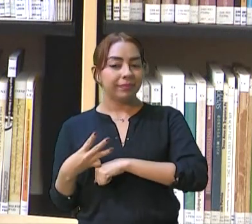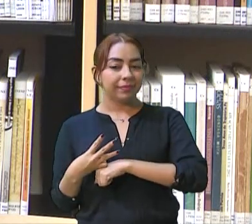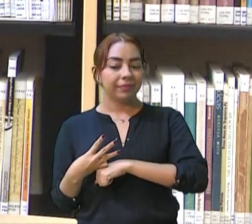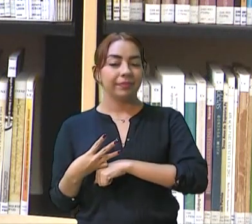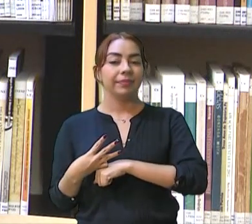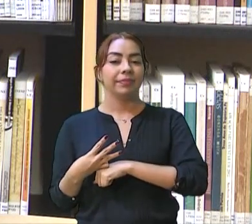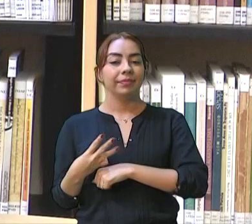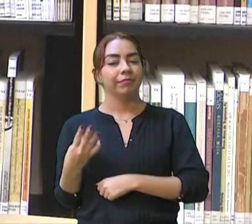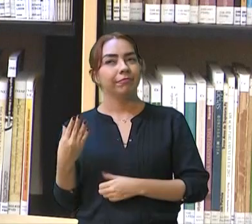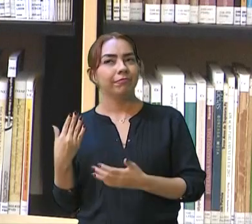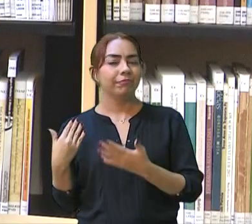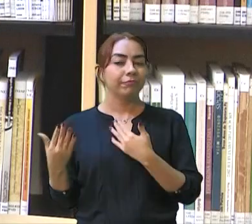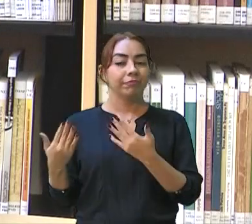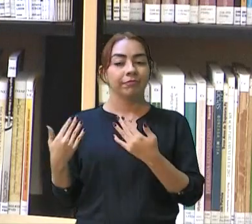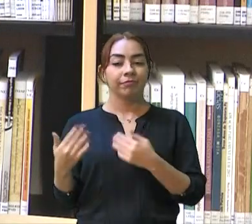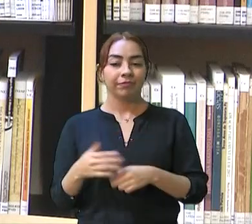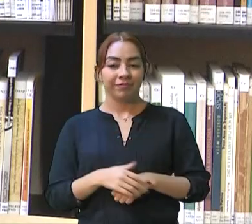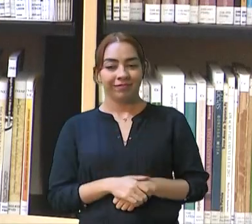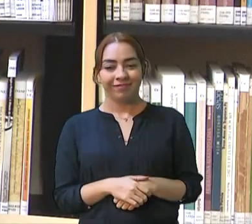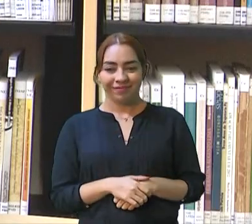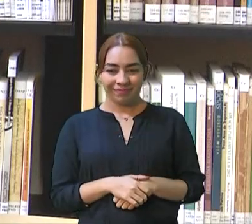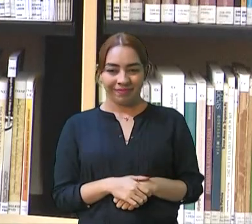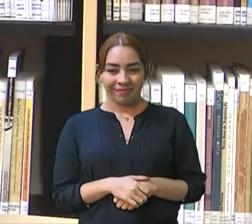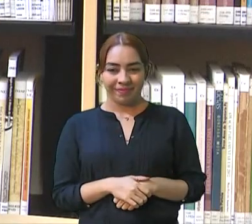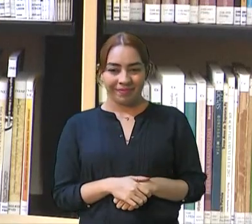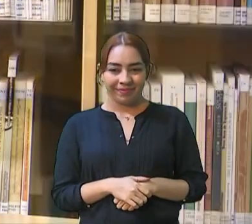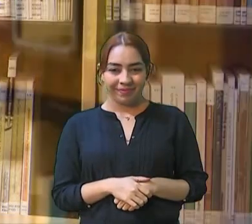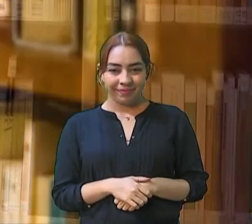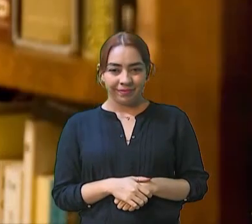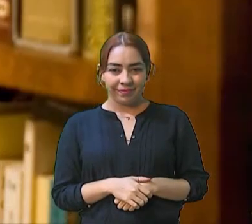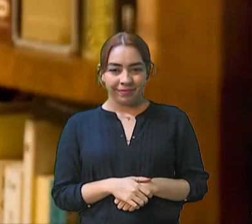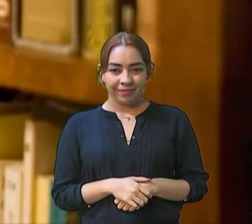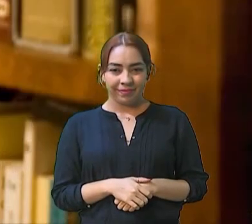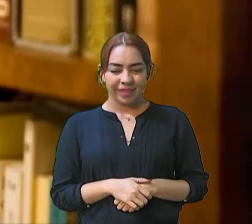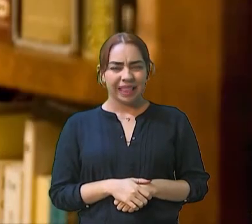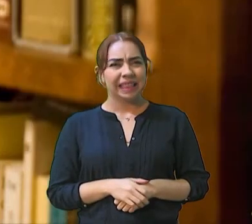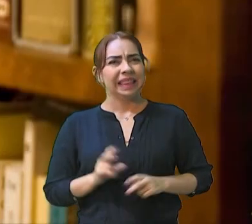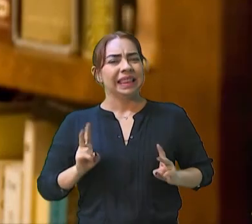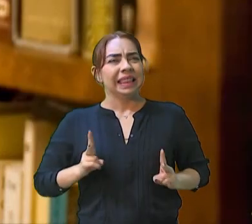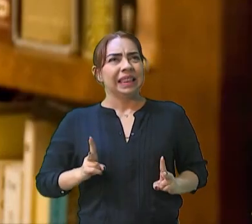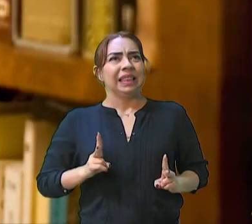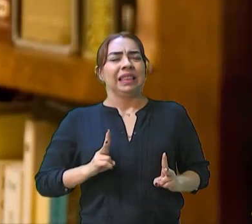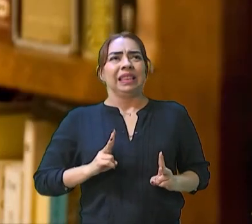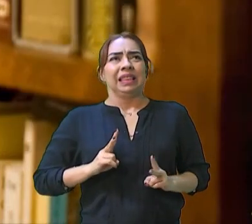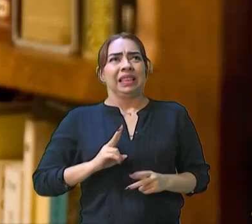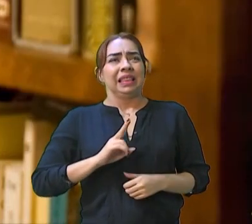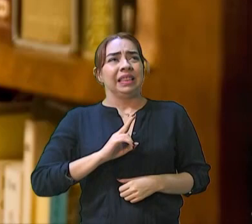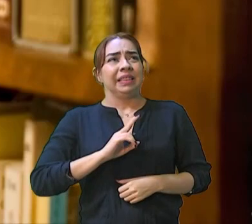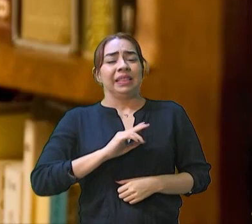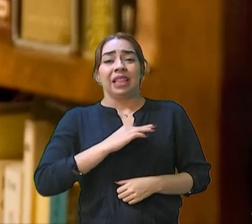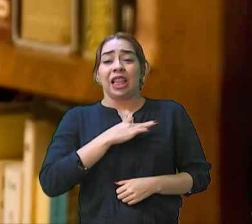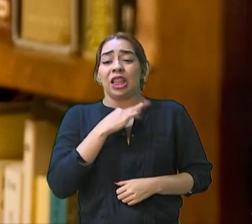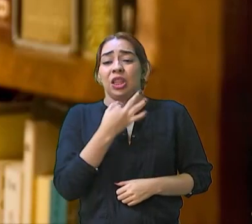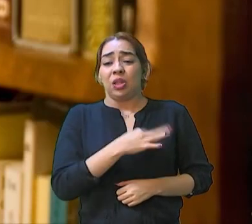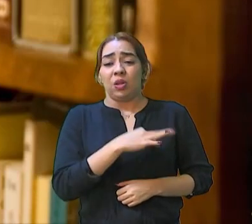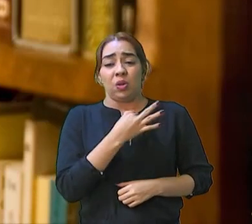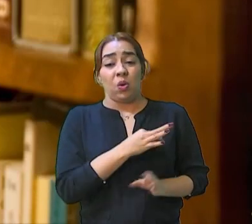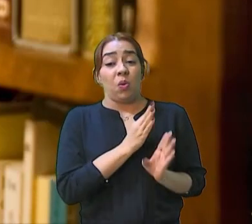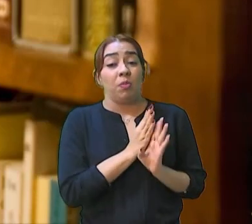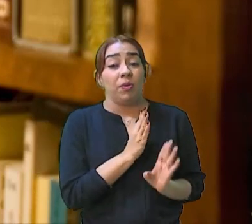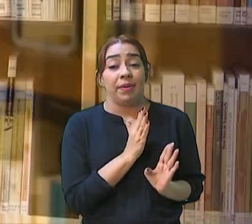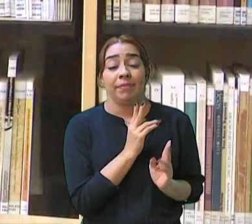numa fala de WhatsApp, ele fala assim: ah, Eduardo, sempre me abalou, a minha geração foi abalada com a morte da Gwen